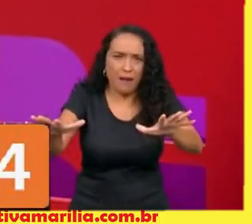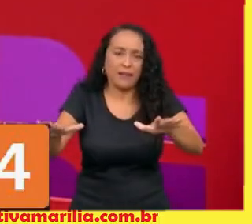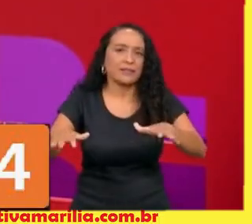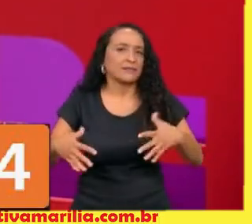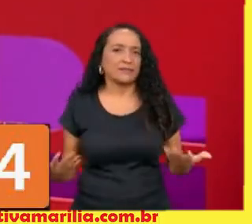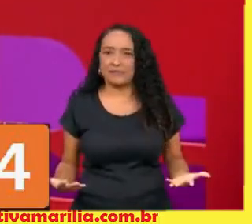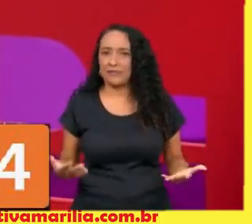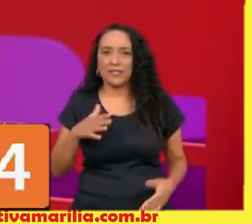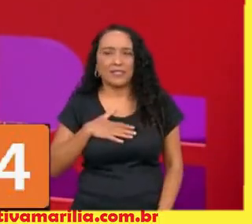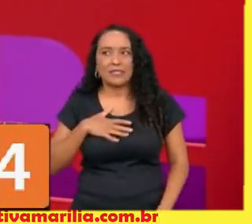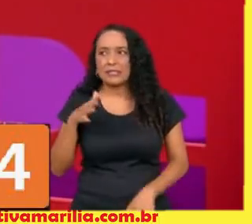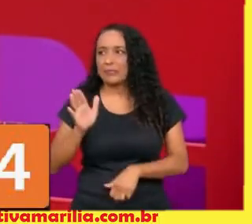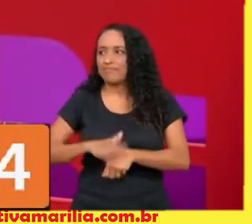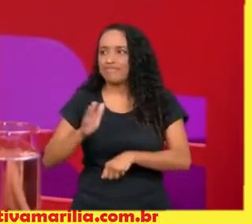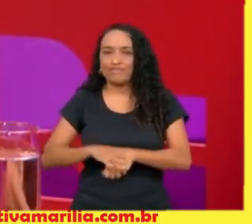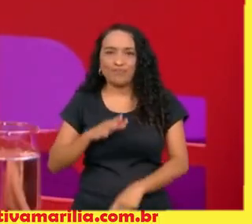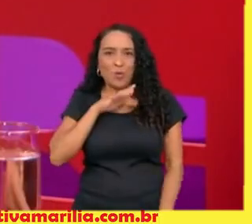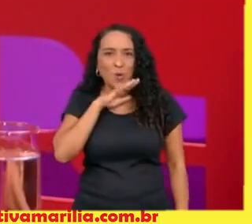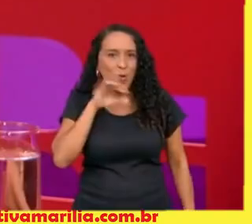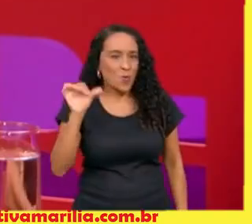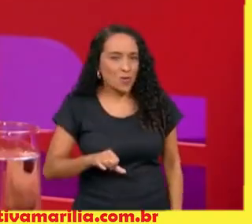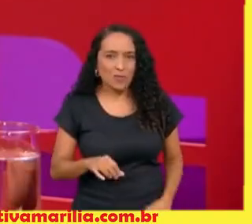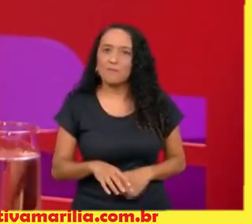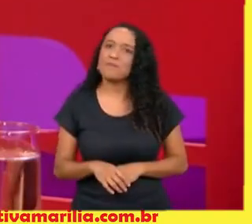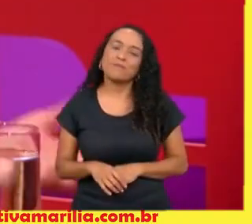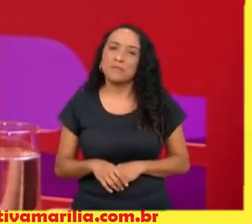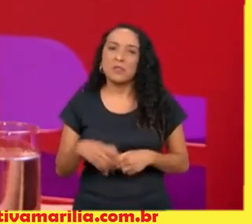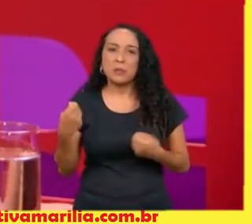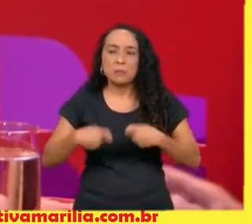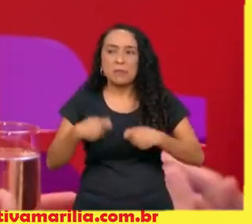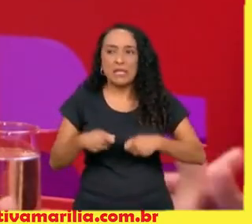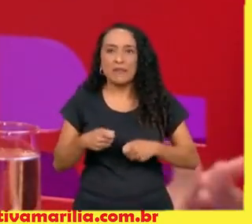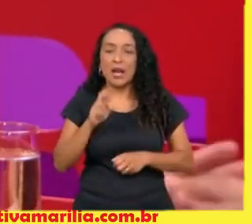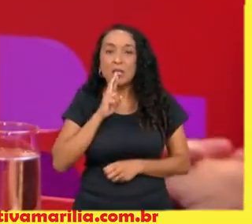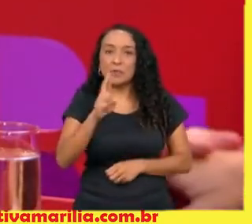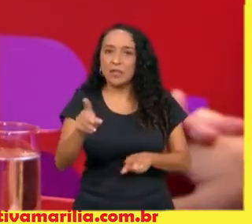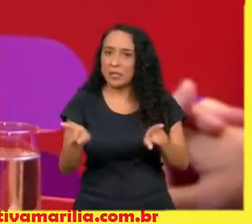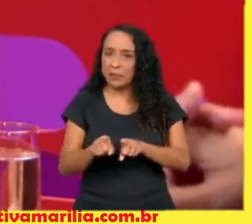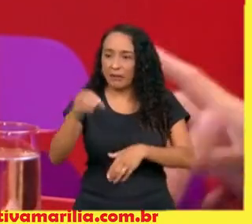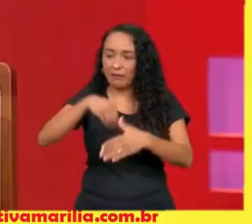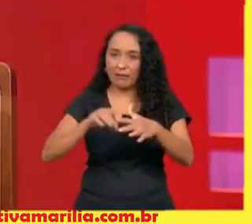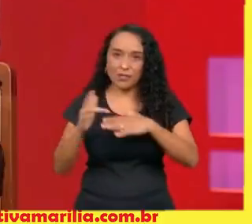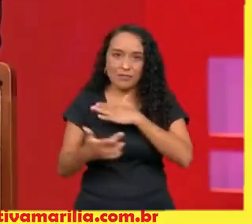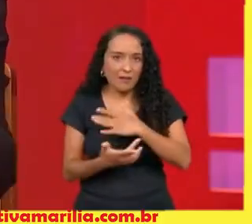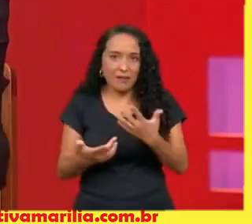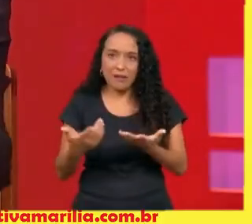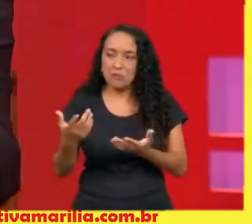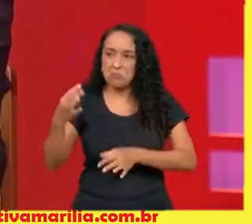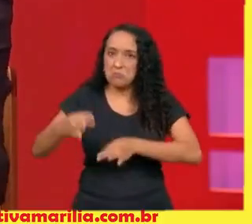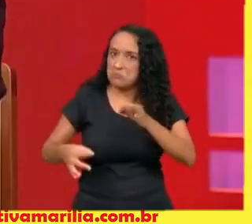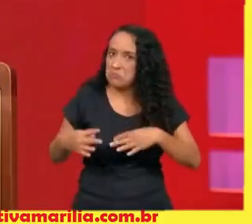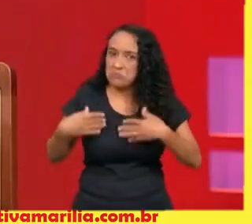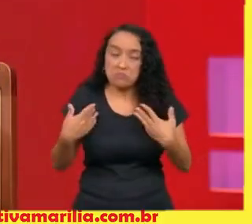eu estaria numa situação muito ruim. Tudo bem, eu teria que responder pelas redes sociais também. Sim, né? Mas aí você sai correndo atrás das penas